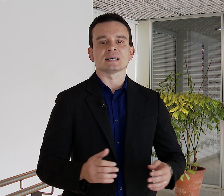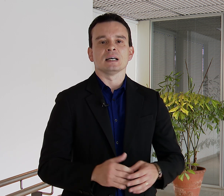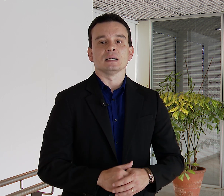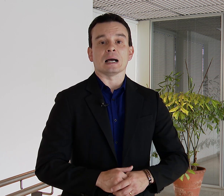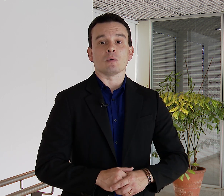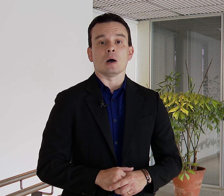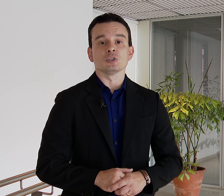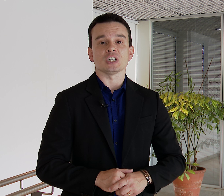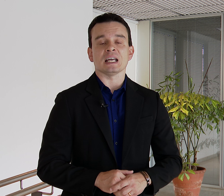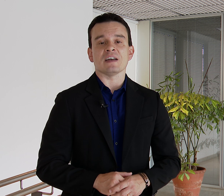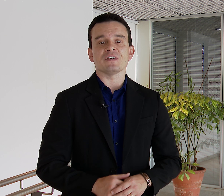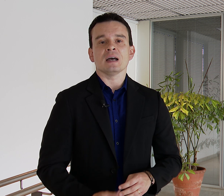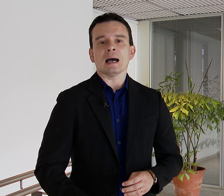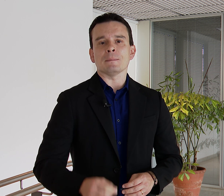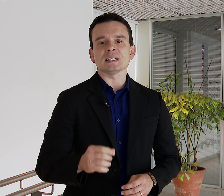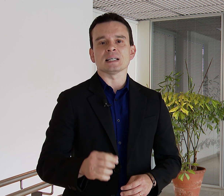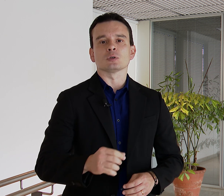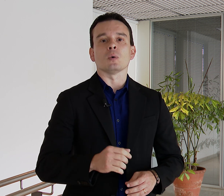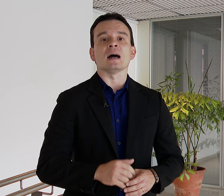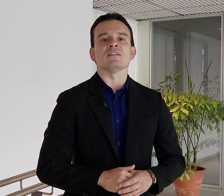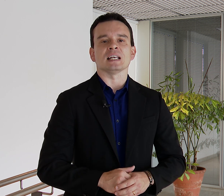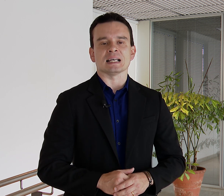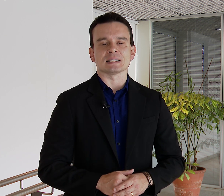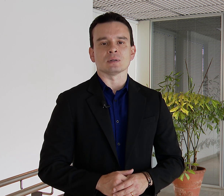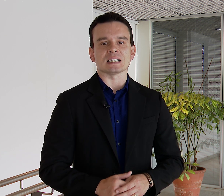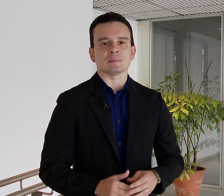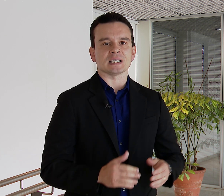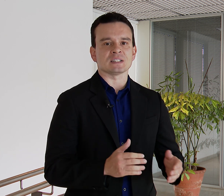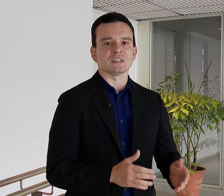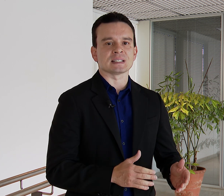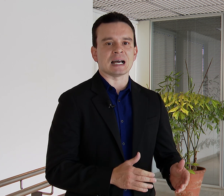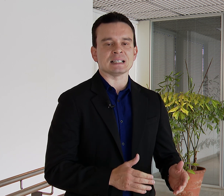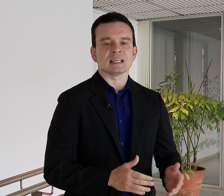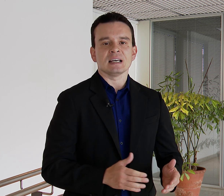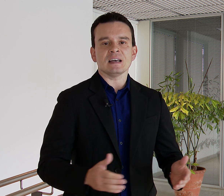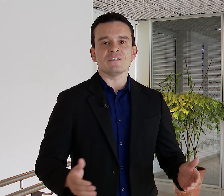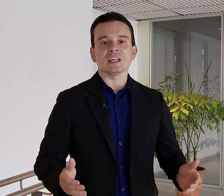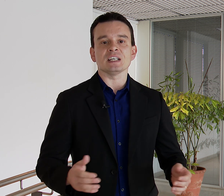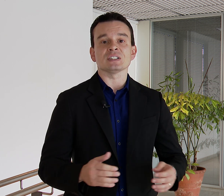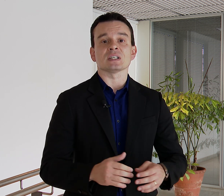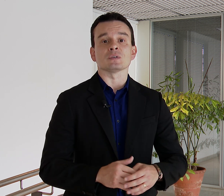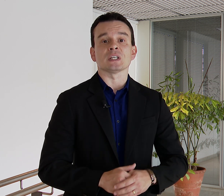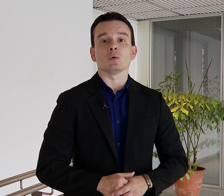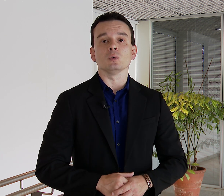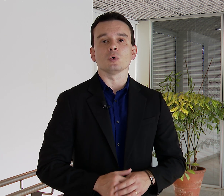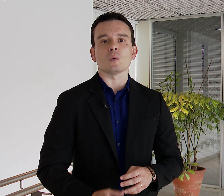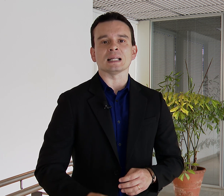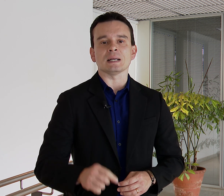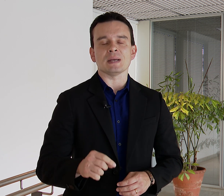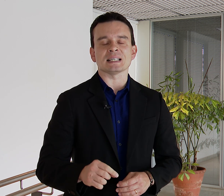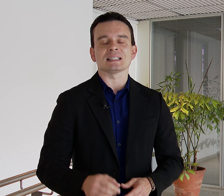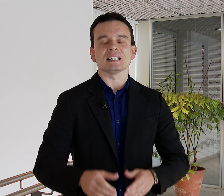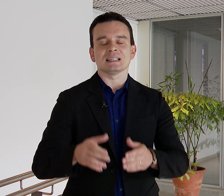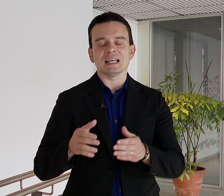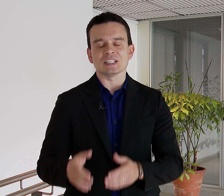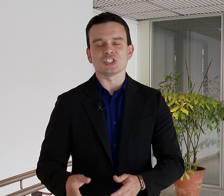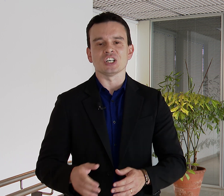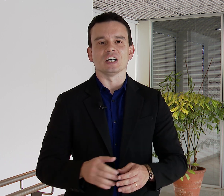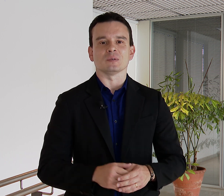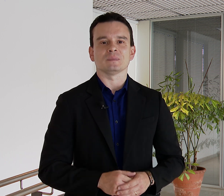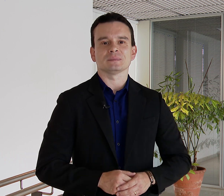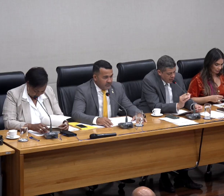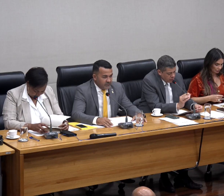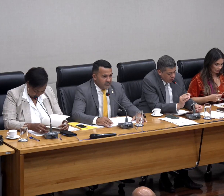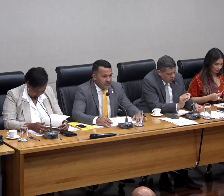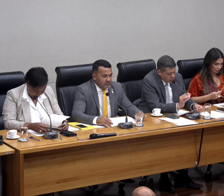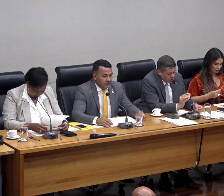Finanças na qual o GDF apresentou a avaliação das metas fiscais referentes ao segundo quadrimestre deste